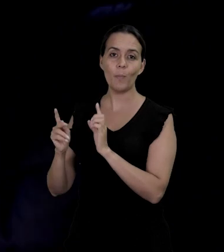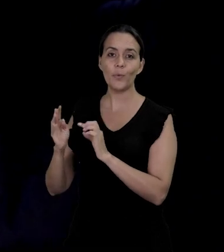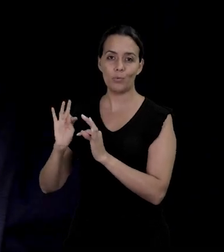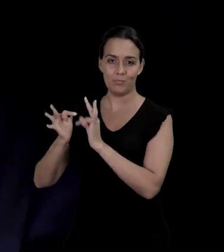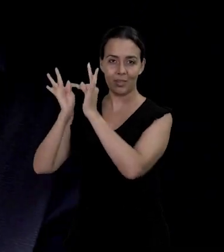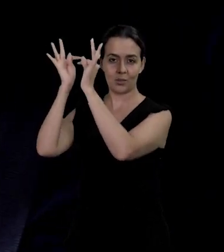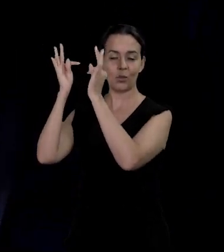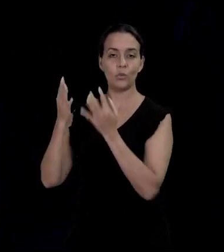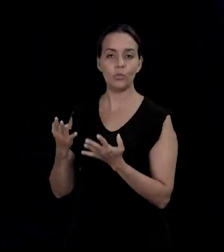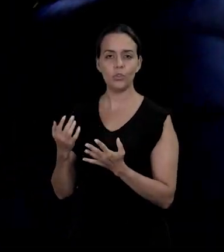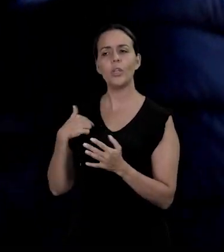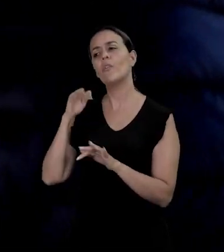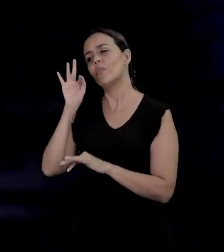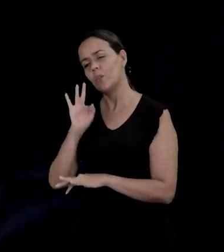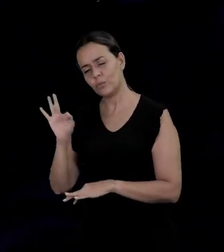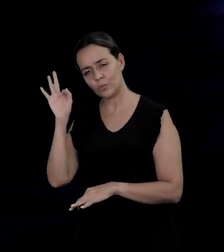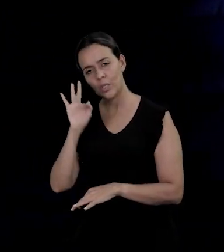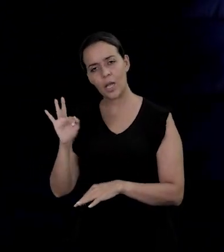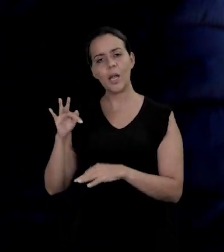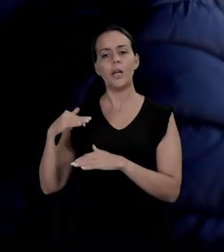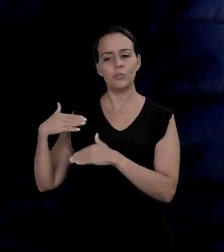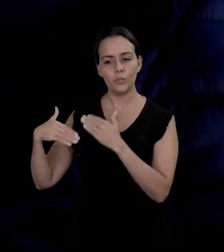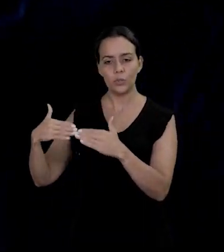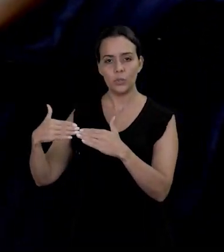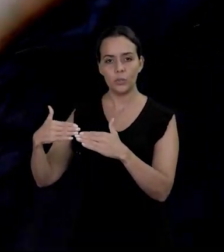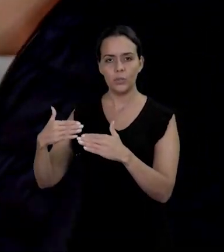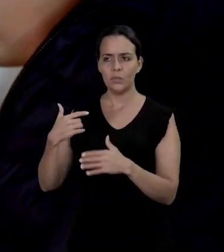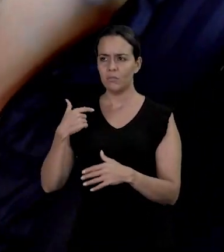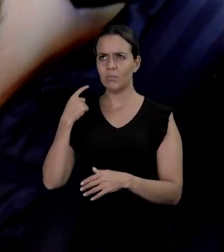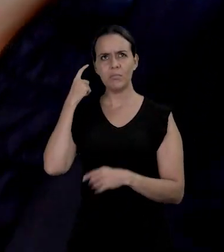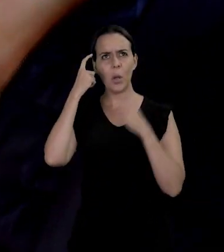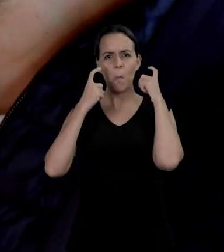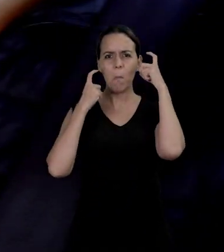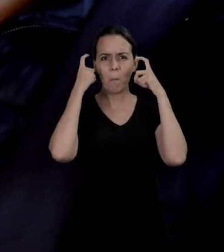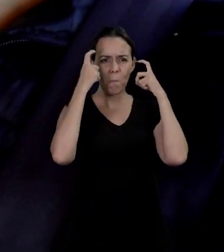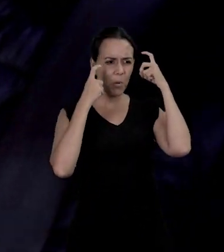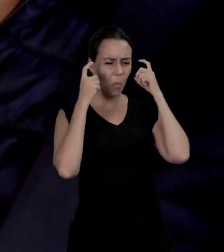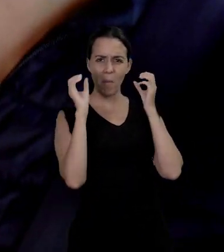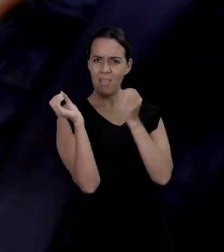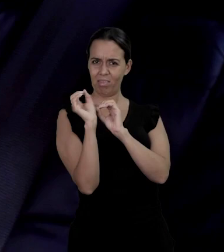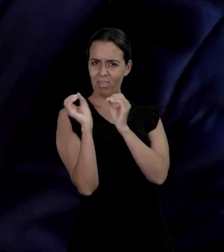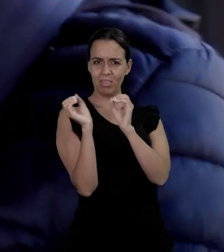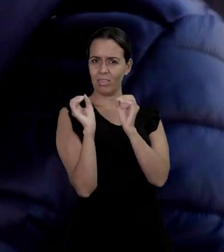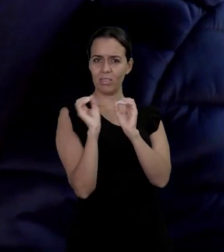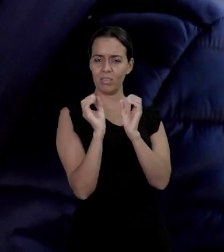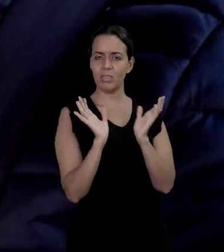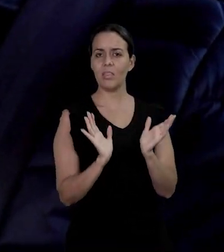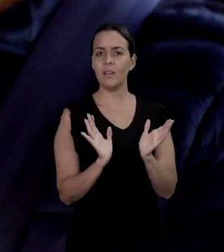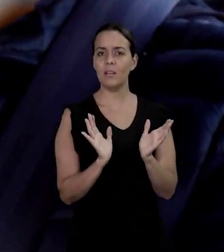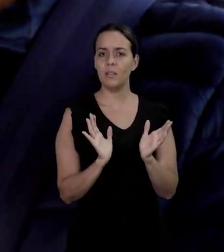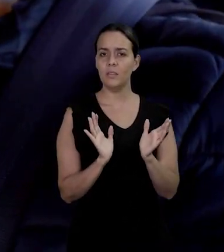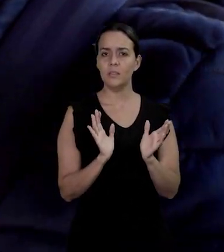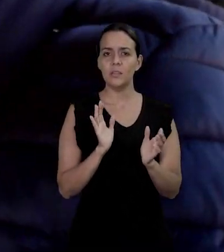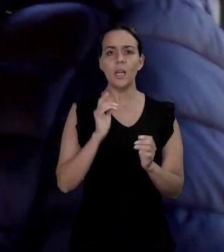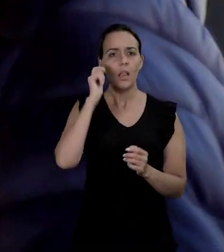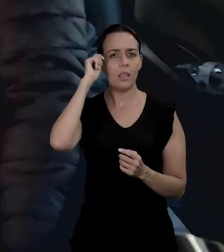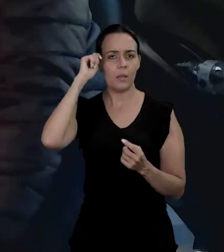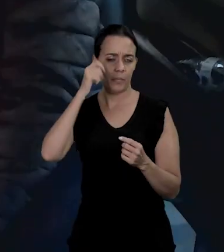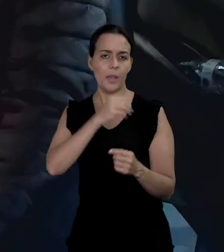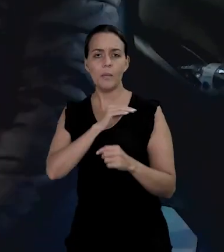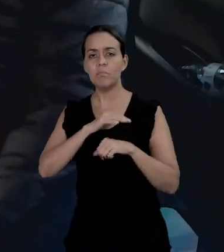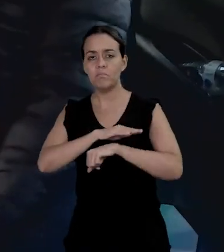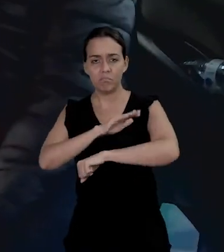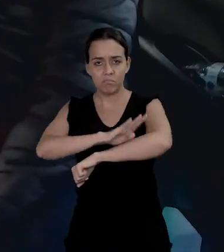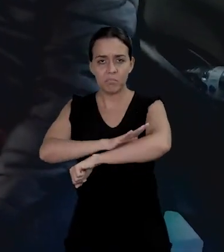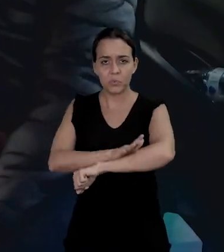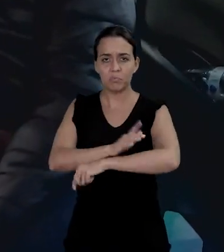entendeu? Zero, né? Mas não porque a gente não tinha essa preocupação porque a gente não queria ter, a gente não tinha essa preocupação porque a gente nem sabia que essa preocupação